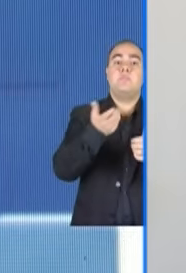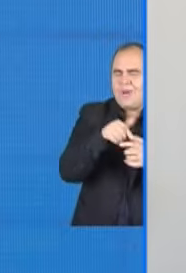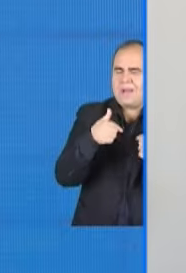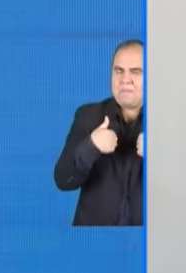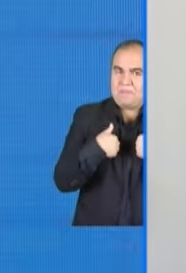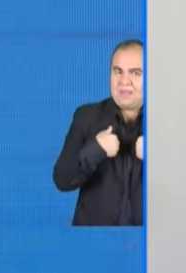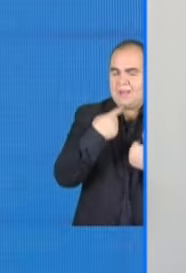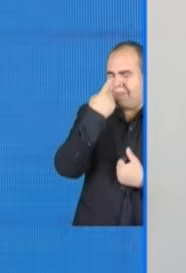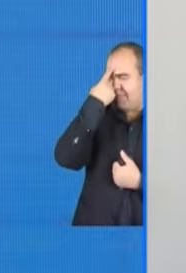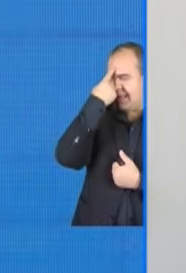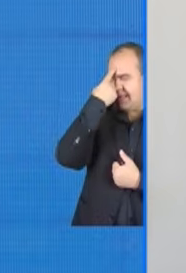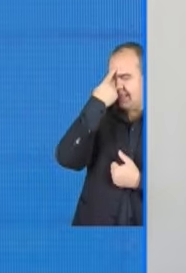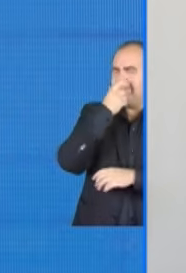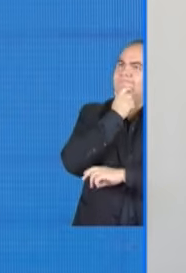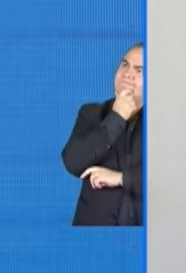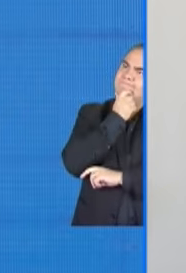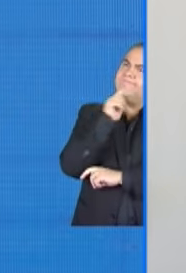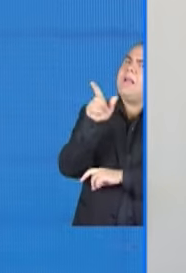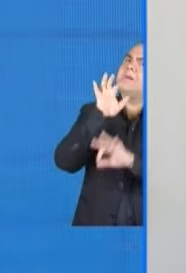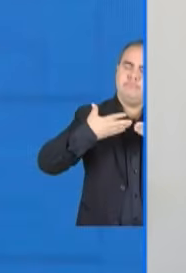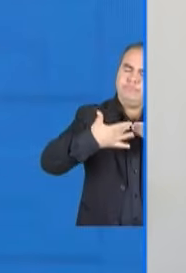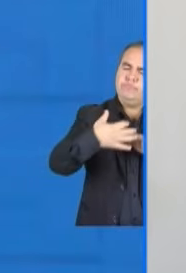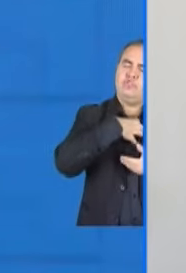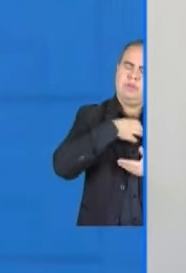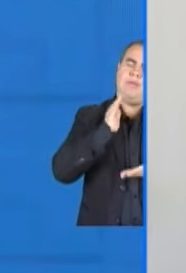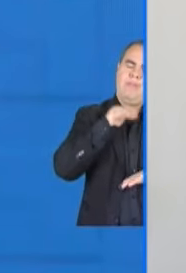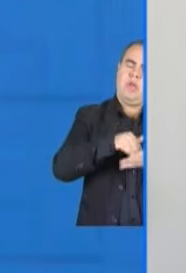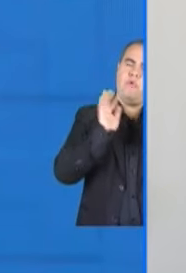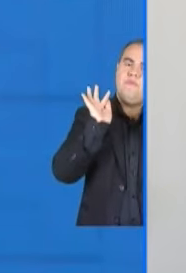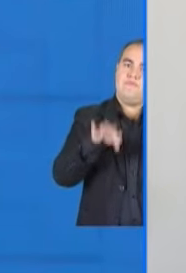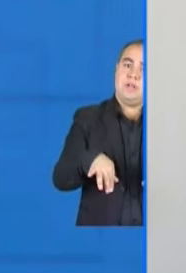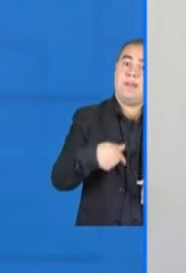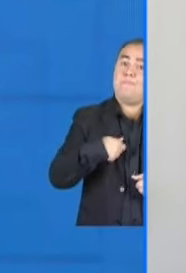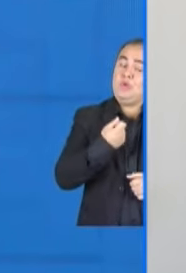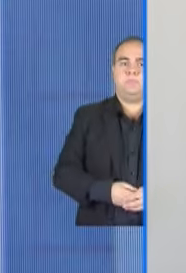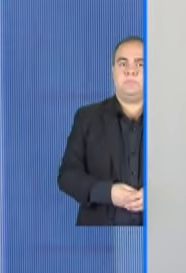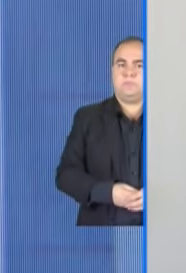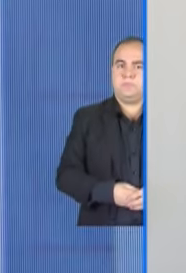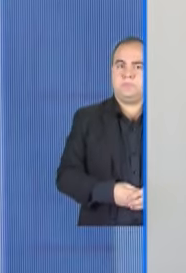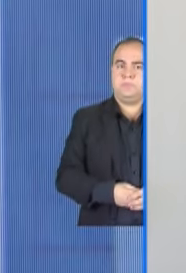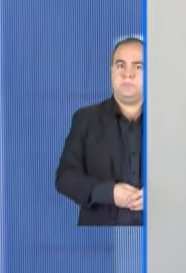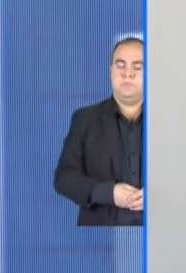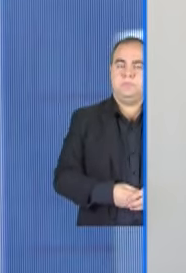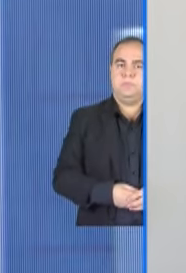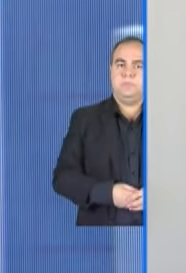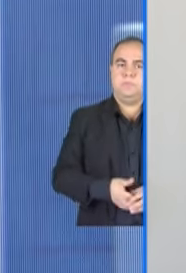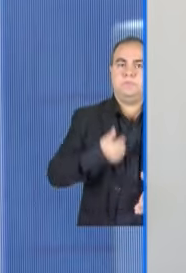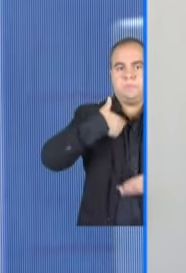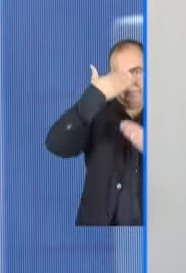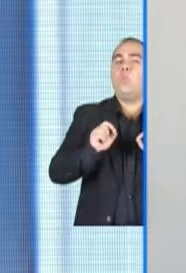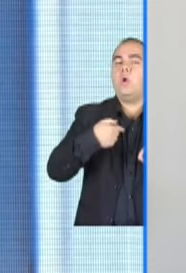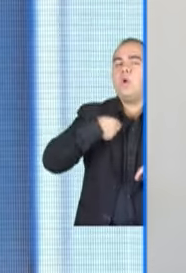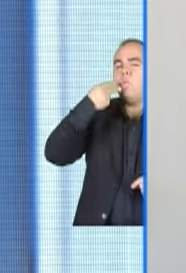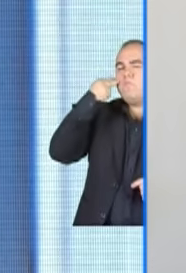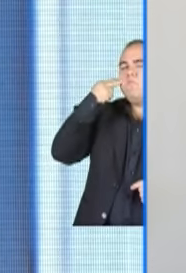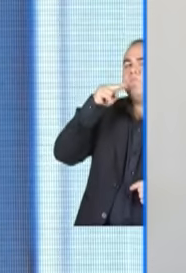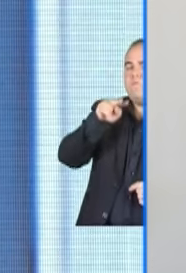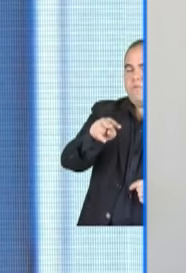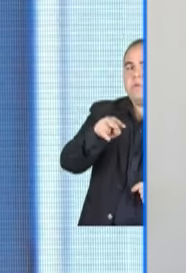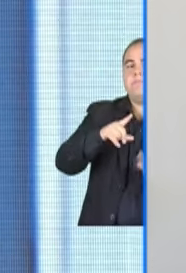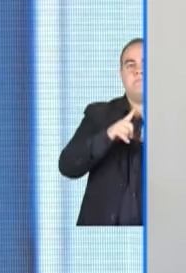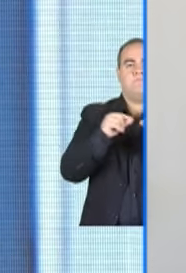haja uma regulação. Tem que ter uma regulação legal, estatal, dessas big techs,